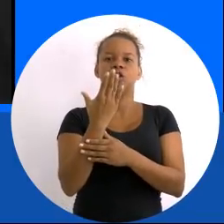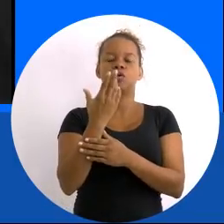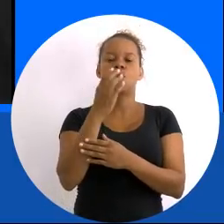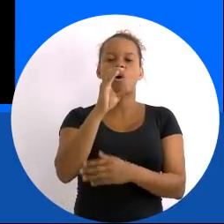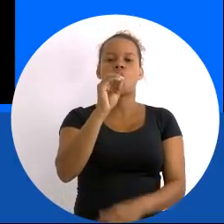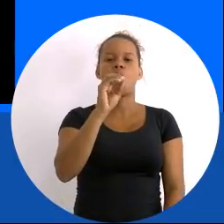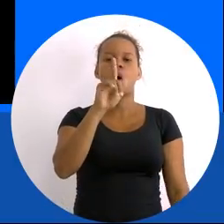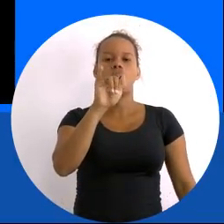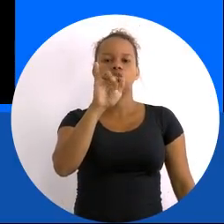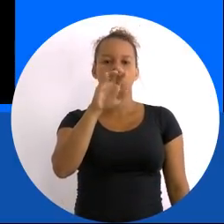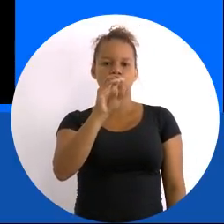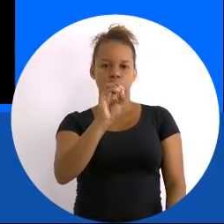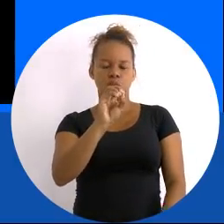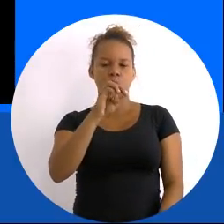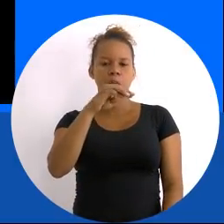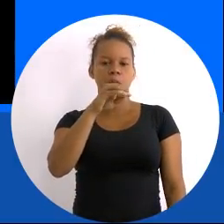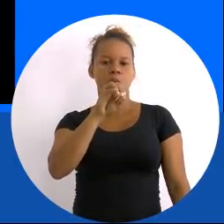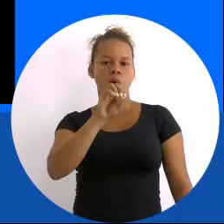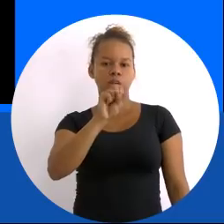Código Morse.